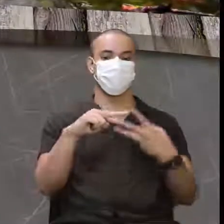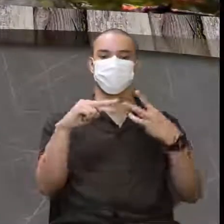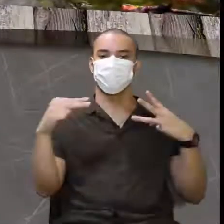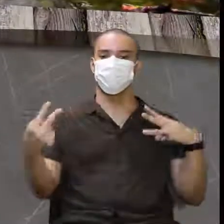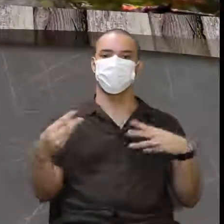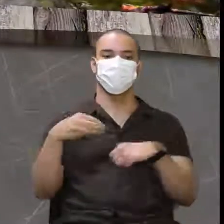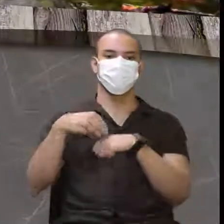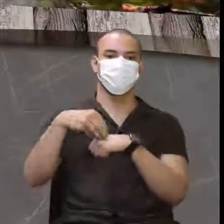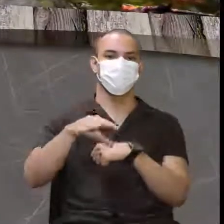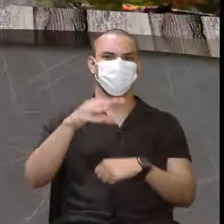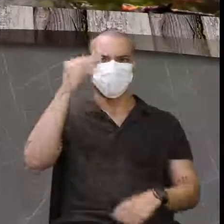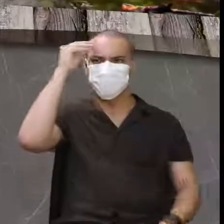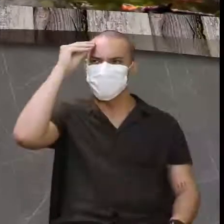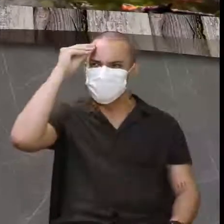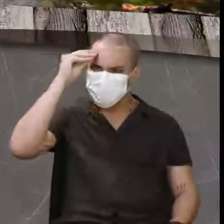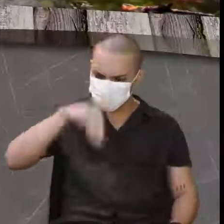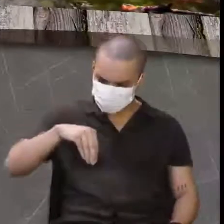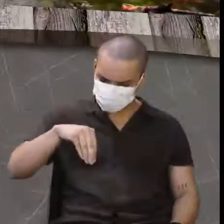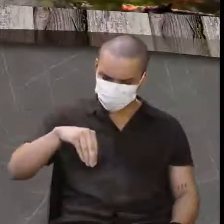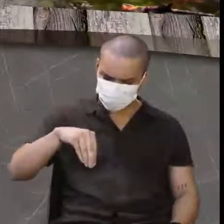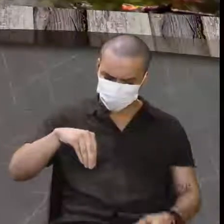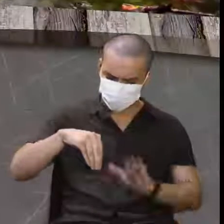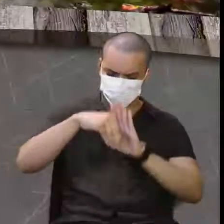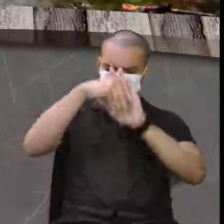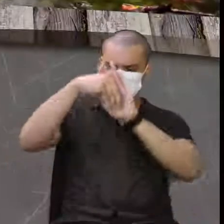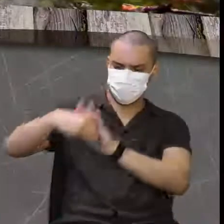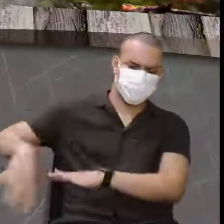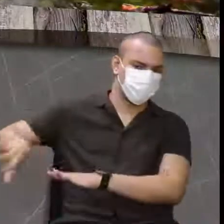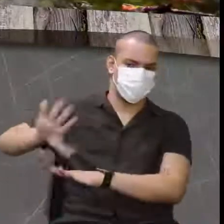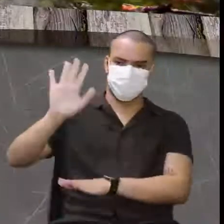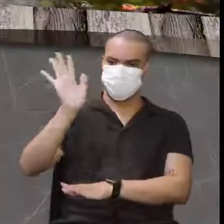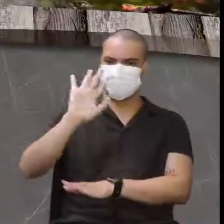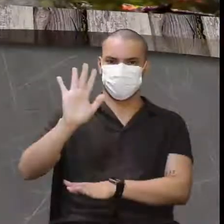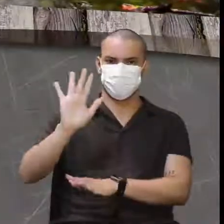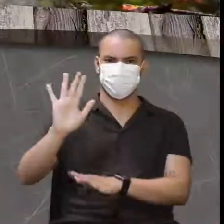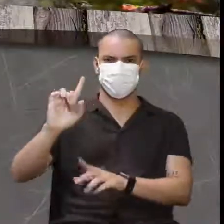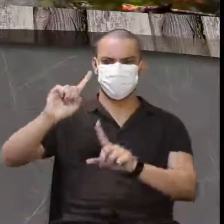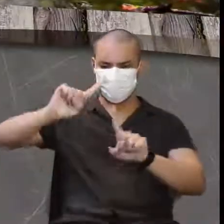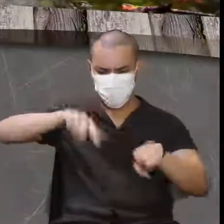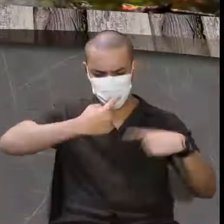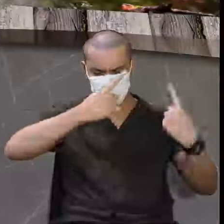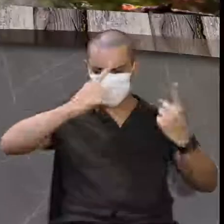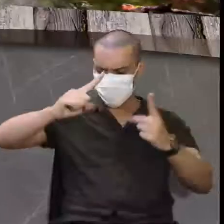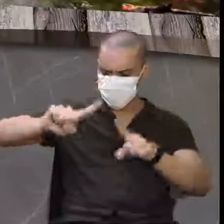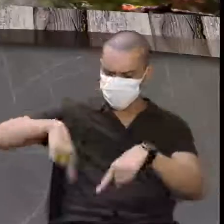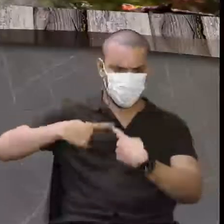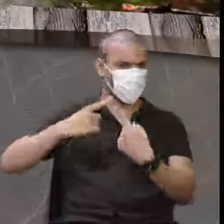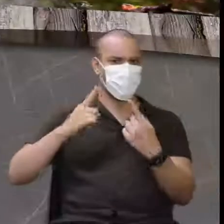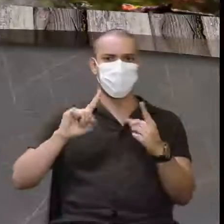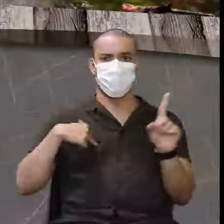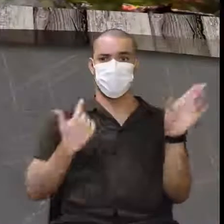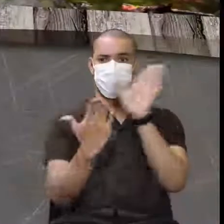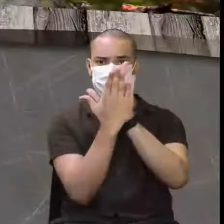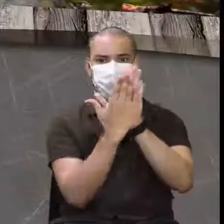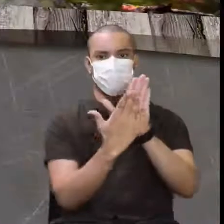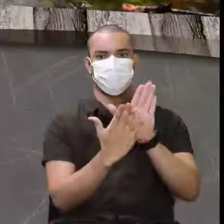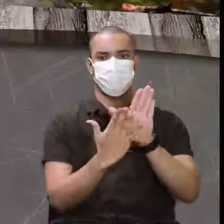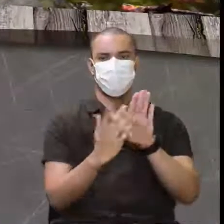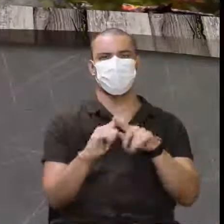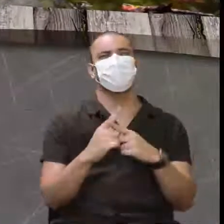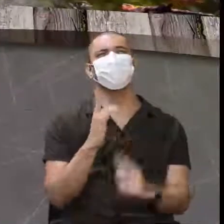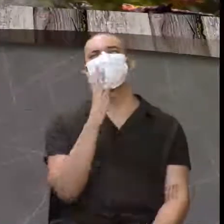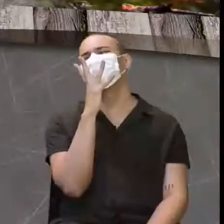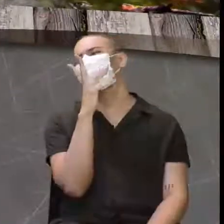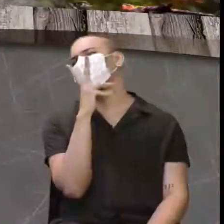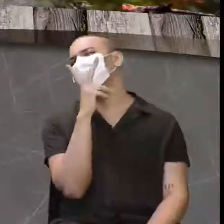é? Desistir? Não rola. Dificuldades vêm? Vem. Você vai driblando. Ah, mas vai